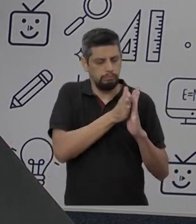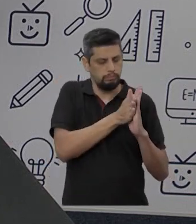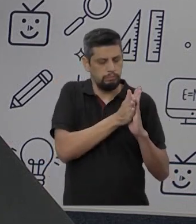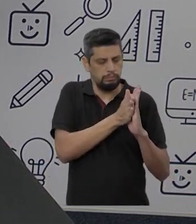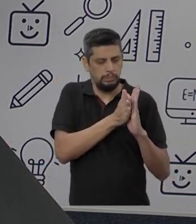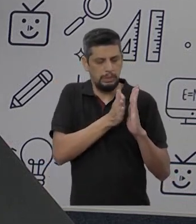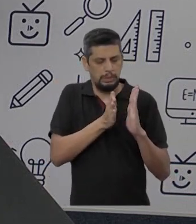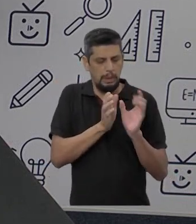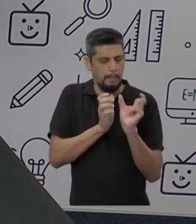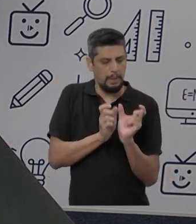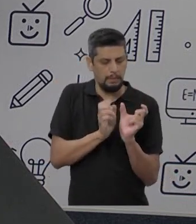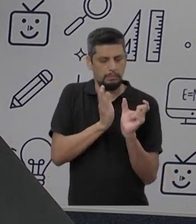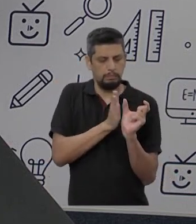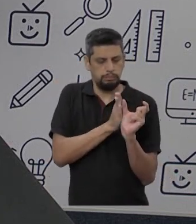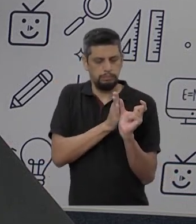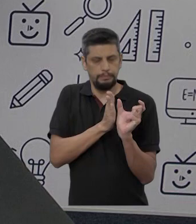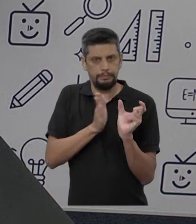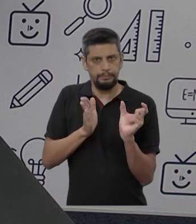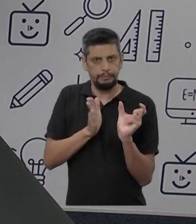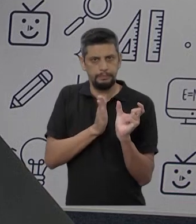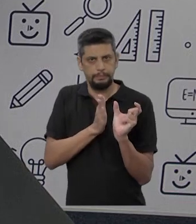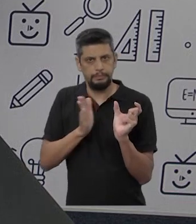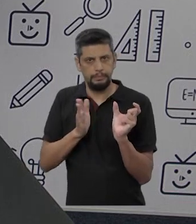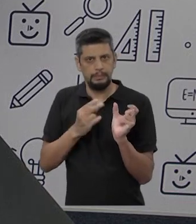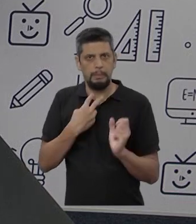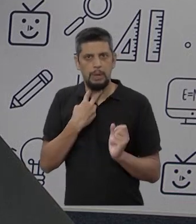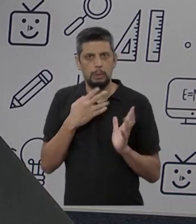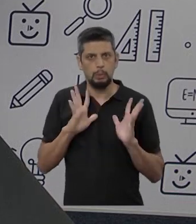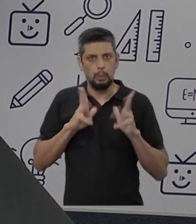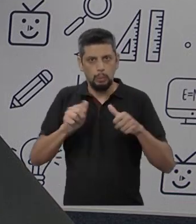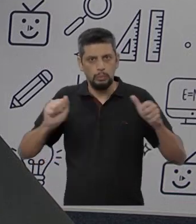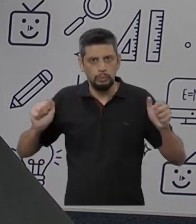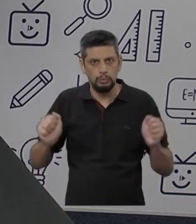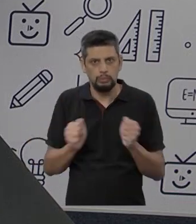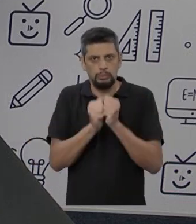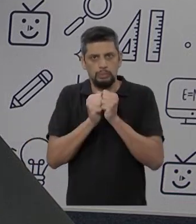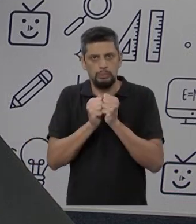espaçamento entre as palavras, né? Isso mesmo. Não podemos escrever